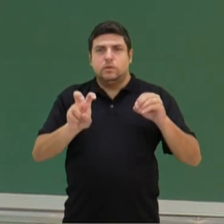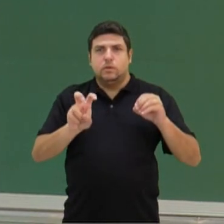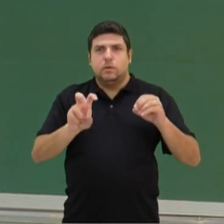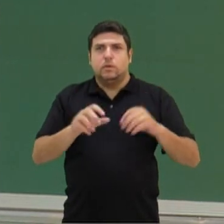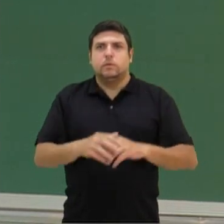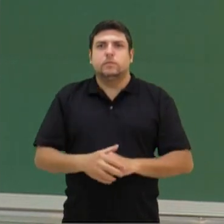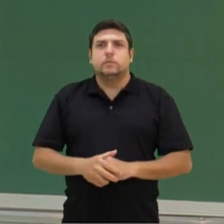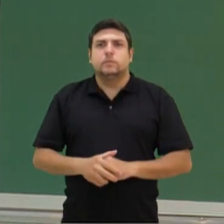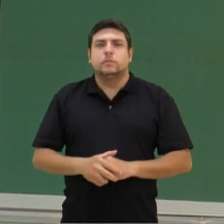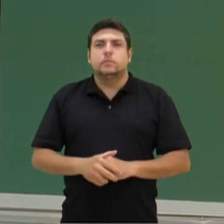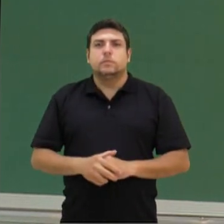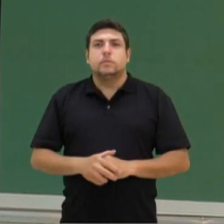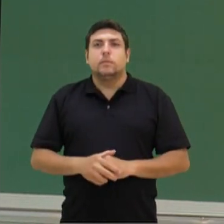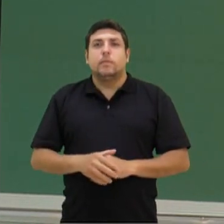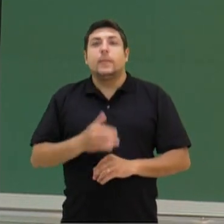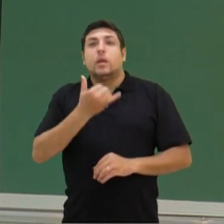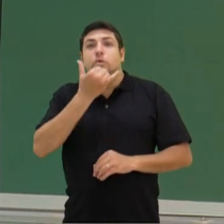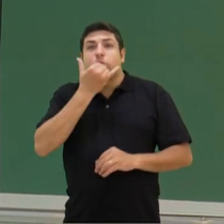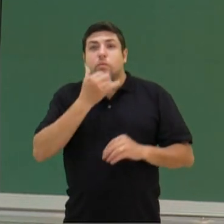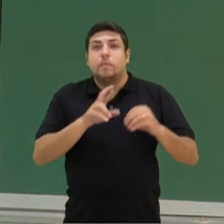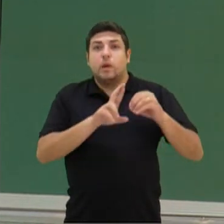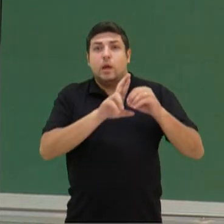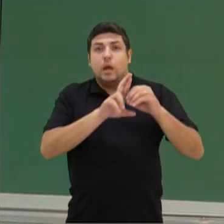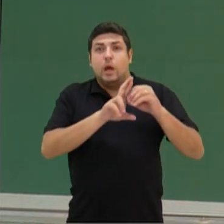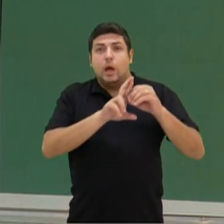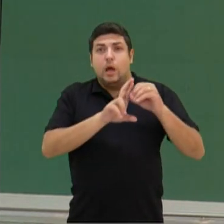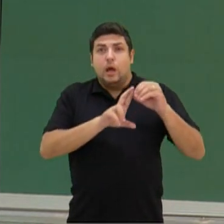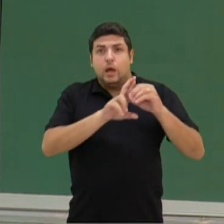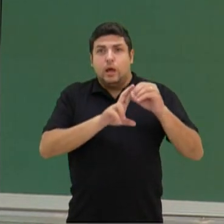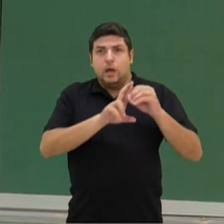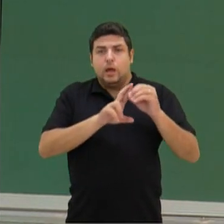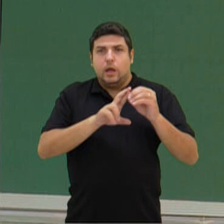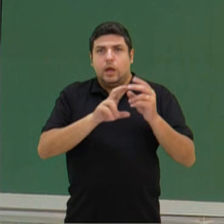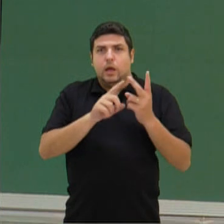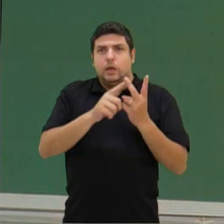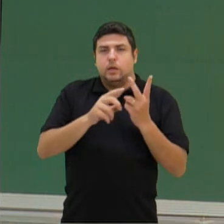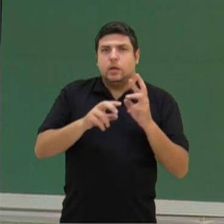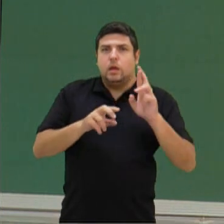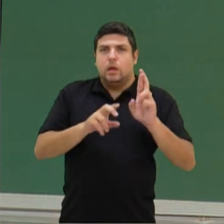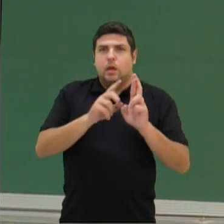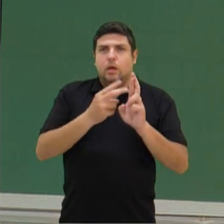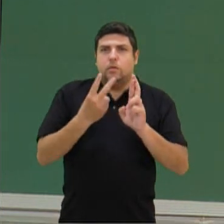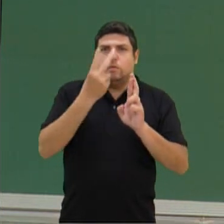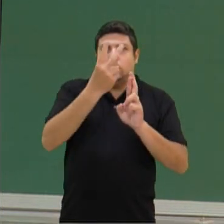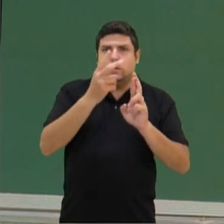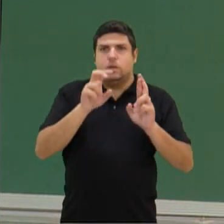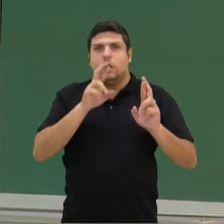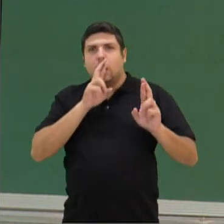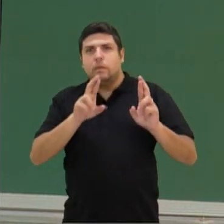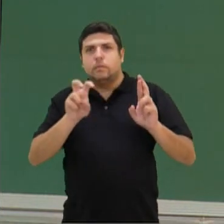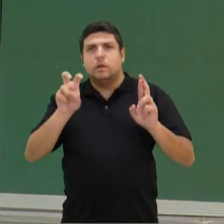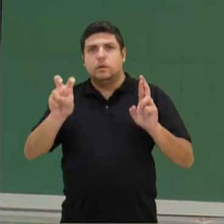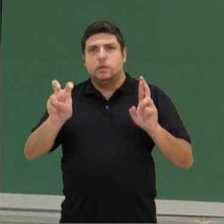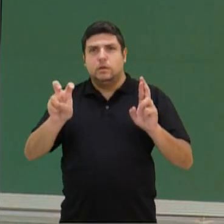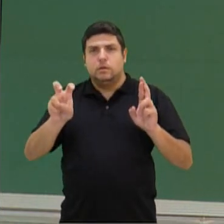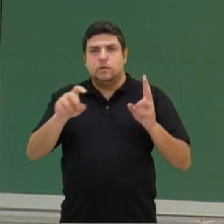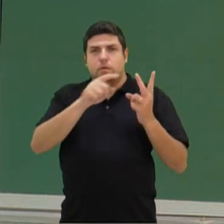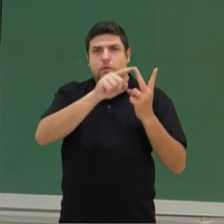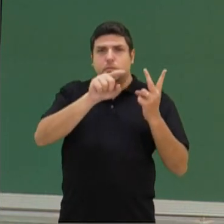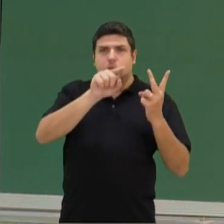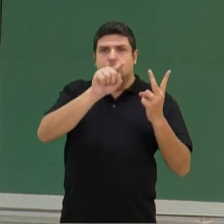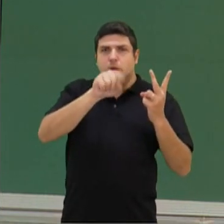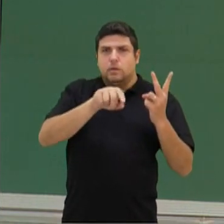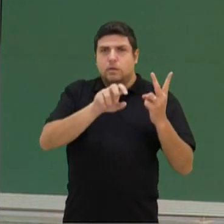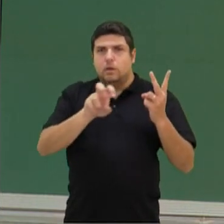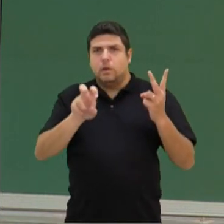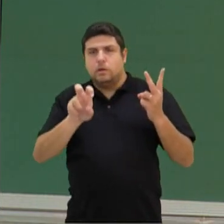Logo, desculpe, raio ao quadrado é 5, então raio é raiz de 5. Raio ao quadrado é 5. Então, a raiz, vamos lá. E